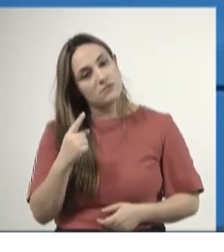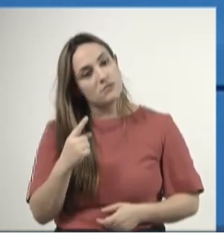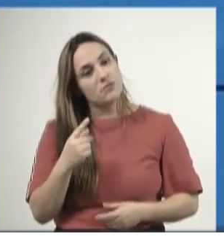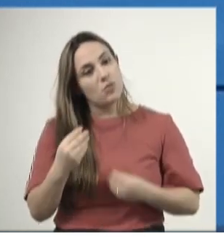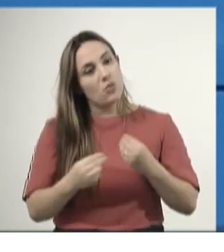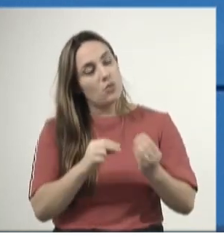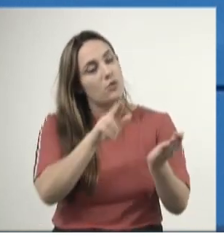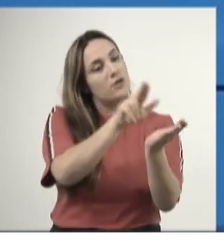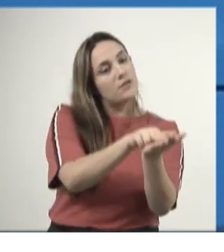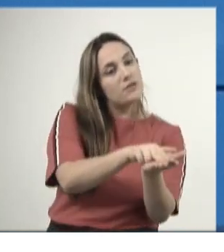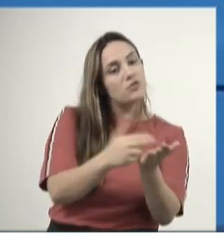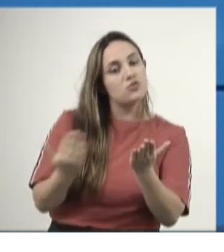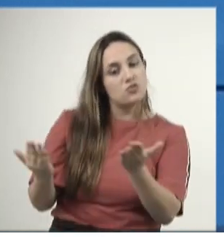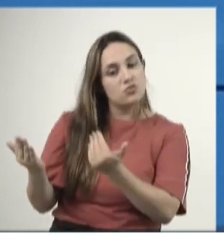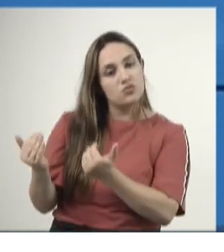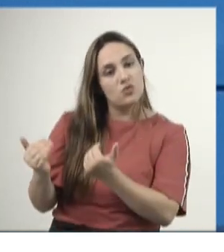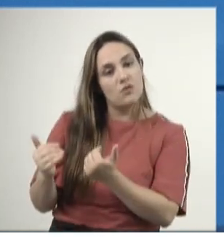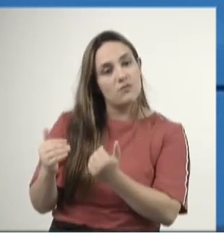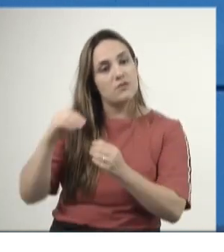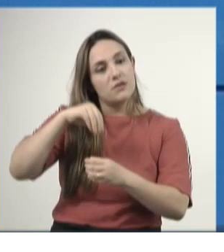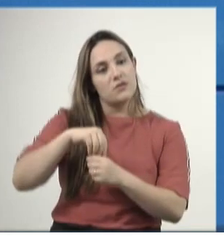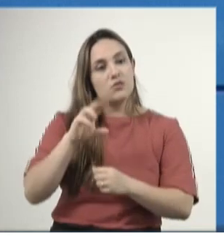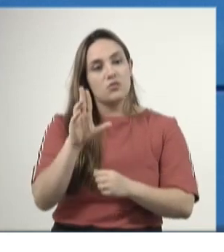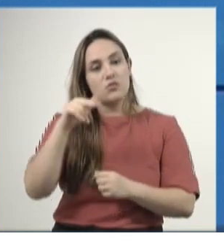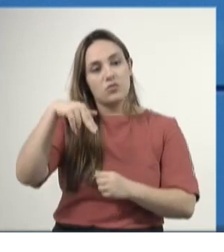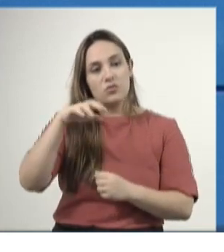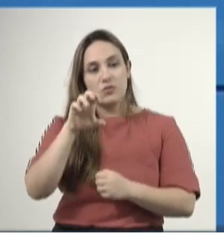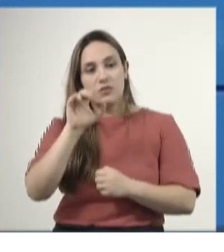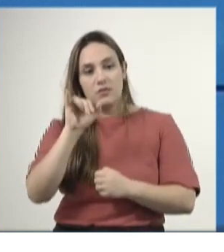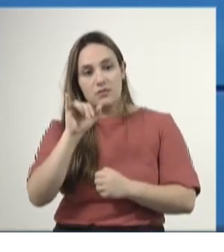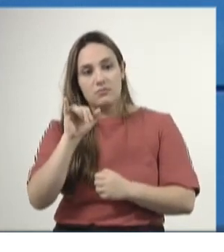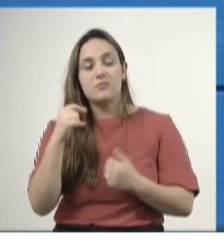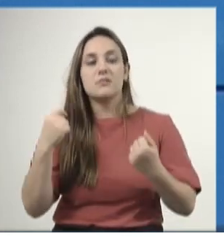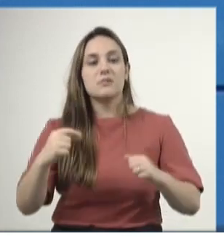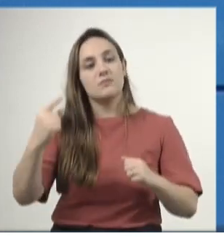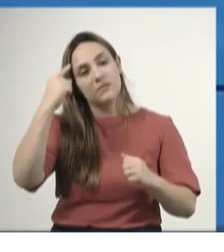internação de adolescentes que estão em UNEIS. Esse é o primeiro ponto.